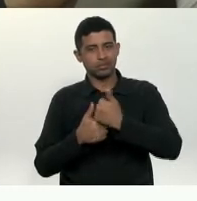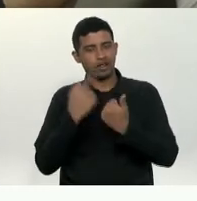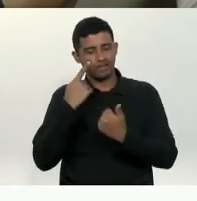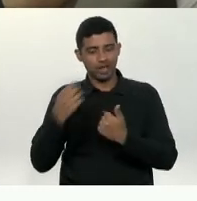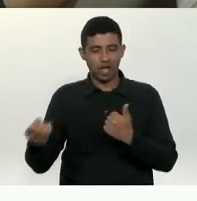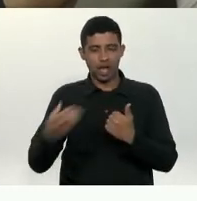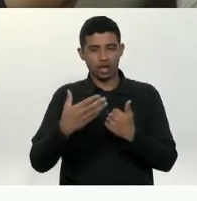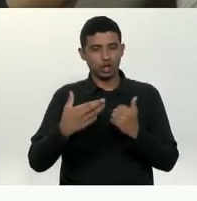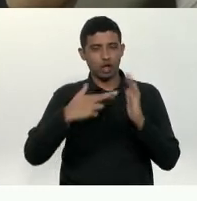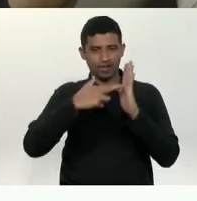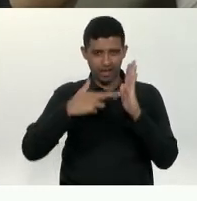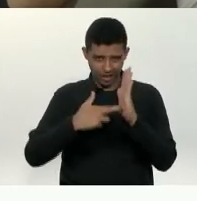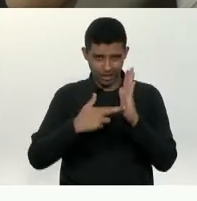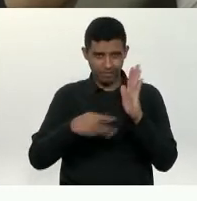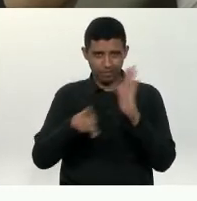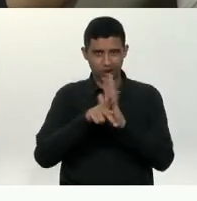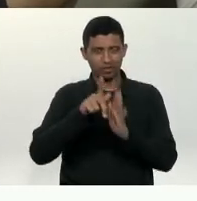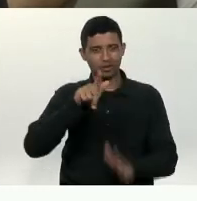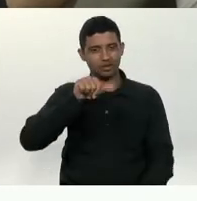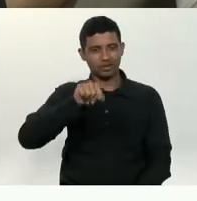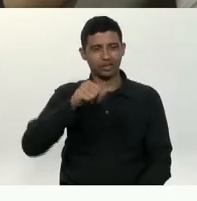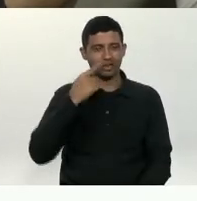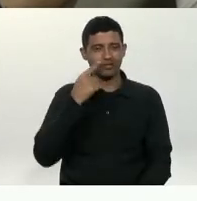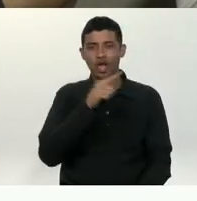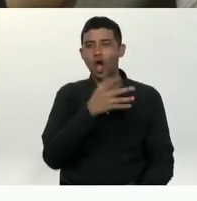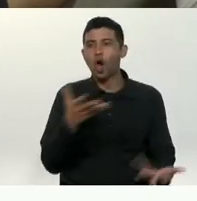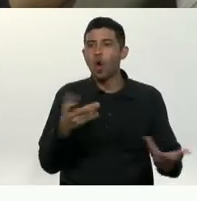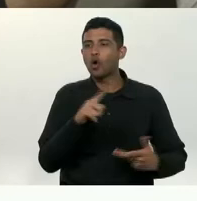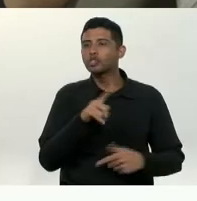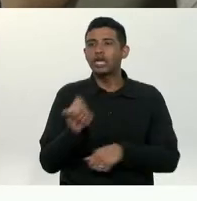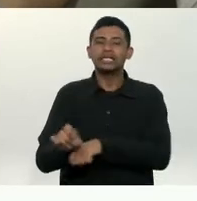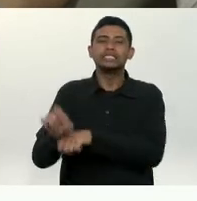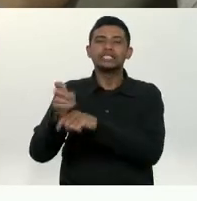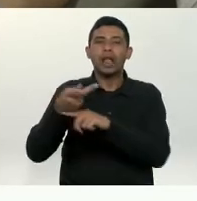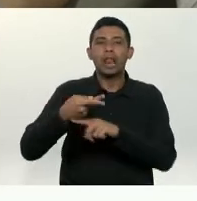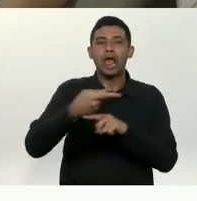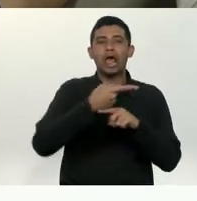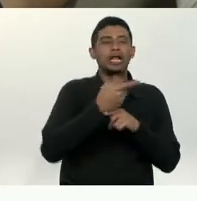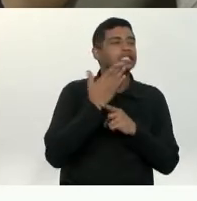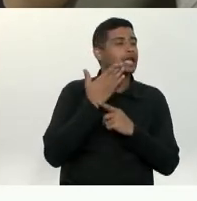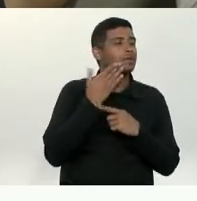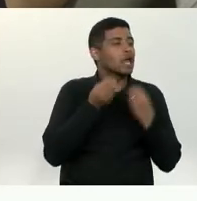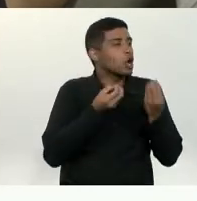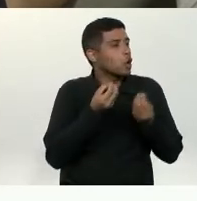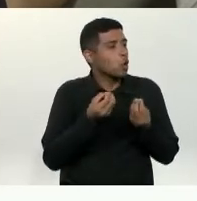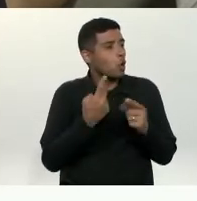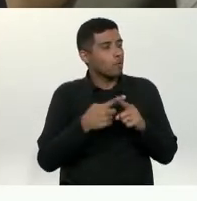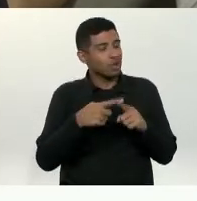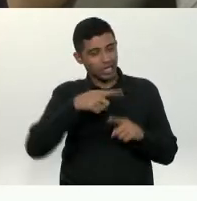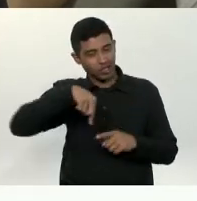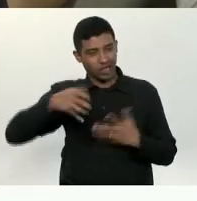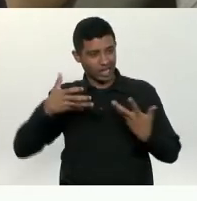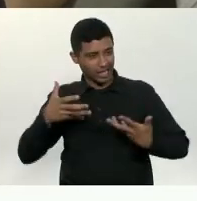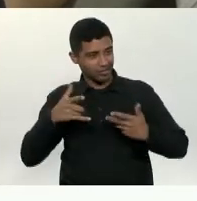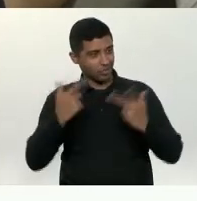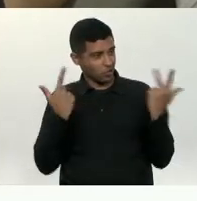nessa nova regulação do gás, hoje esses estados nos procuram para saber como que a gente fez aqui, porque eles querem fazer lá também. Agora,